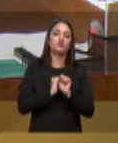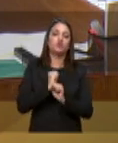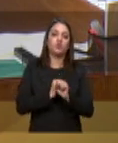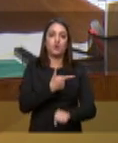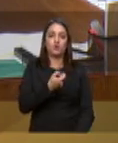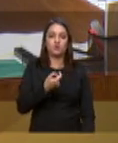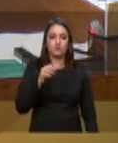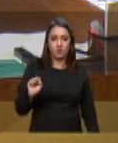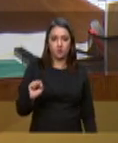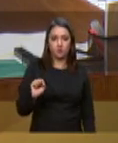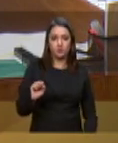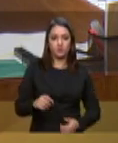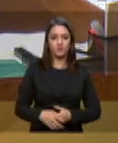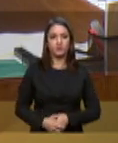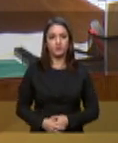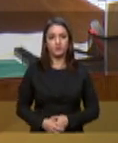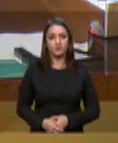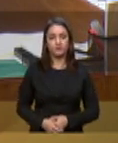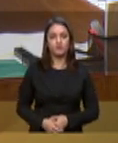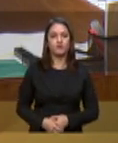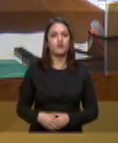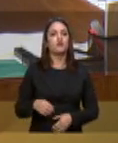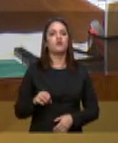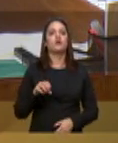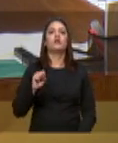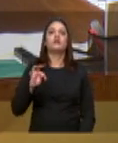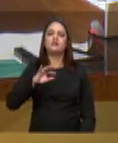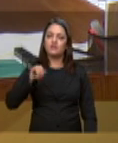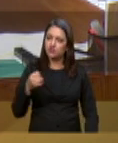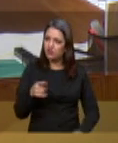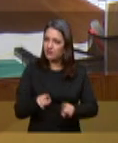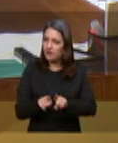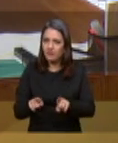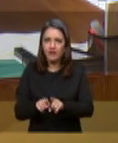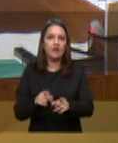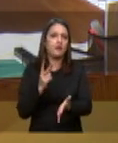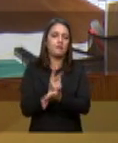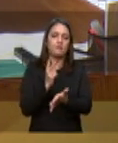2008. Superior Tribunal de Justiça, no mesmo sentido, RESP